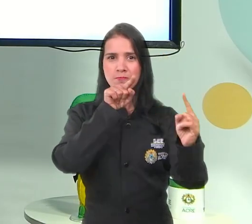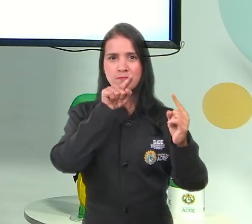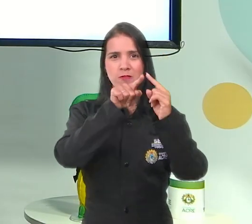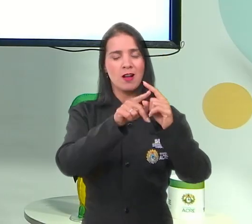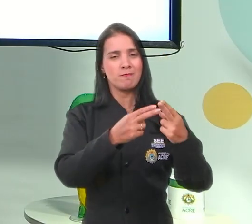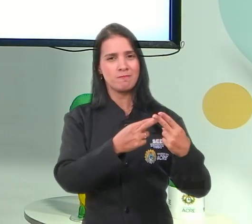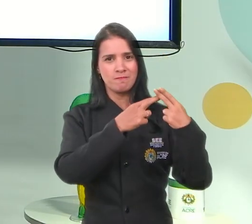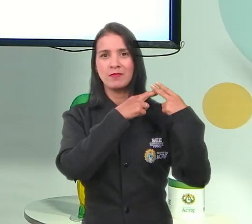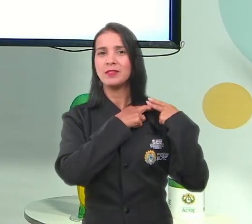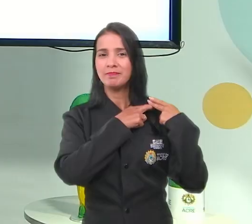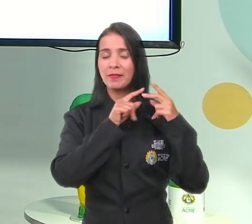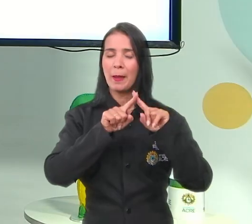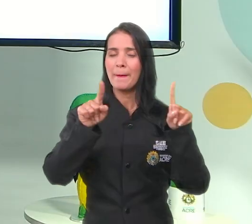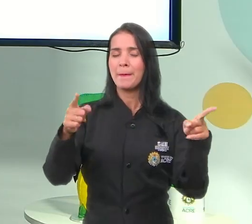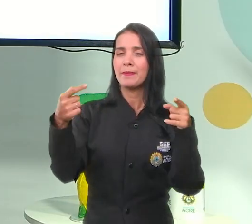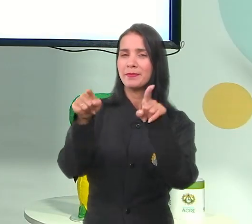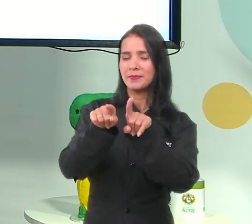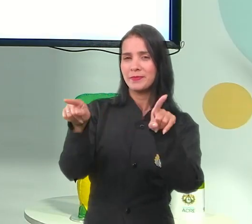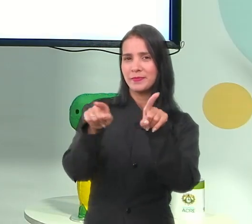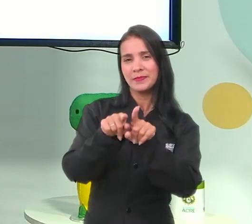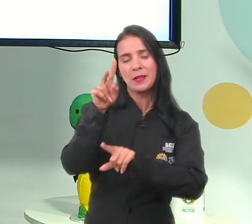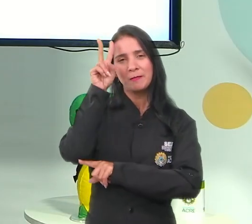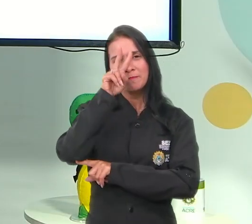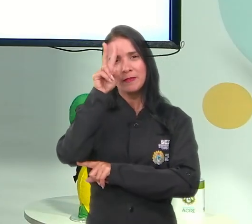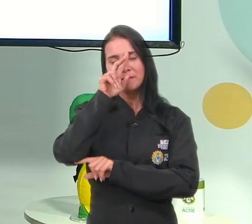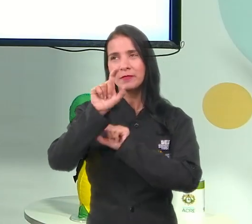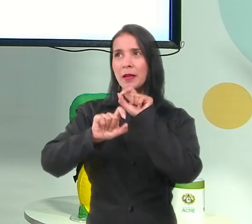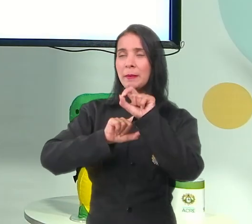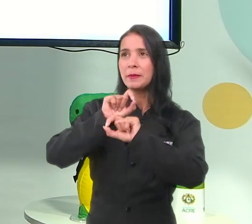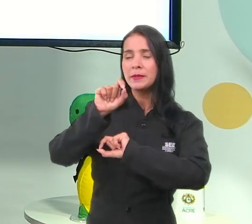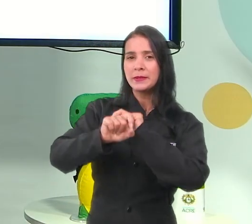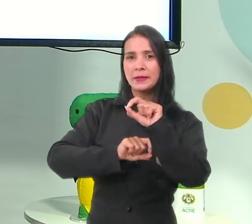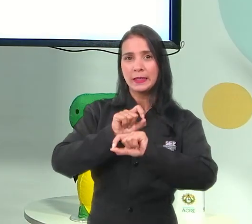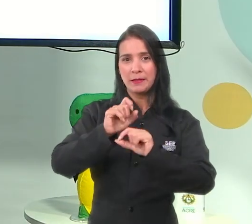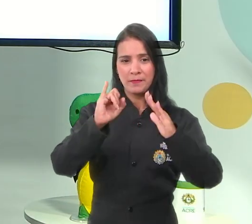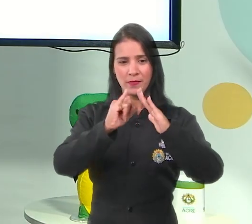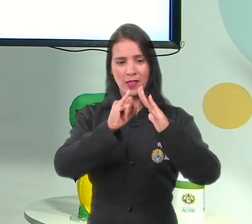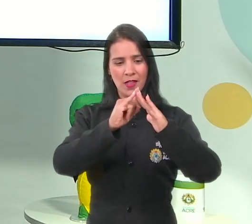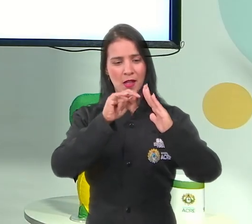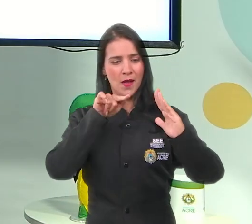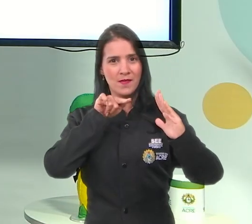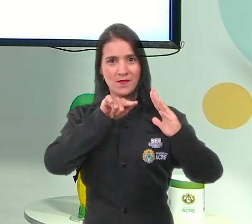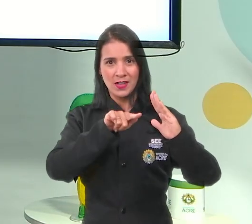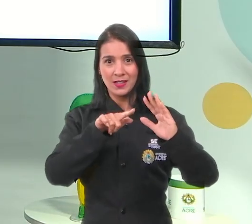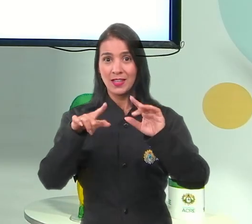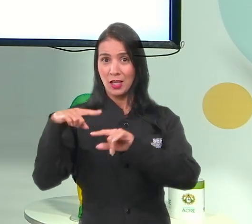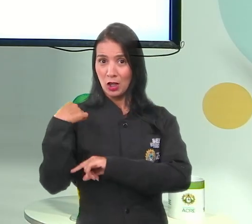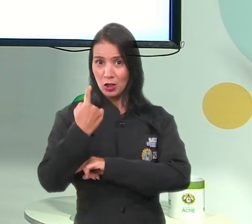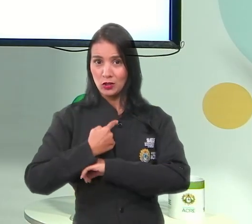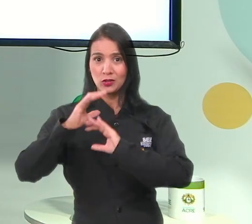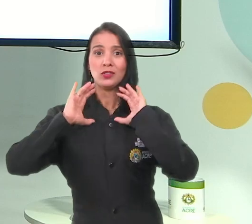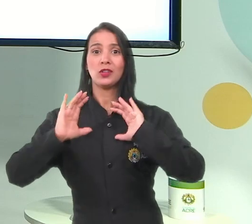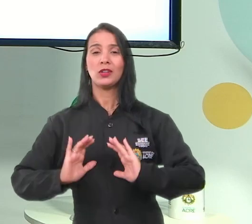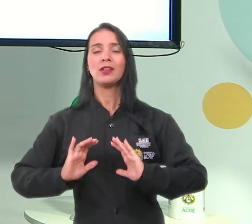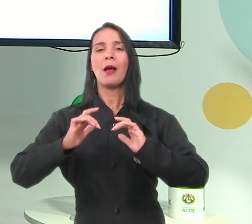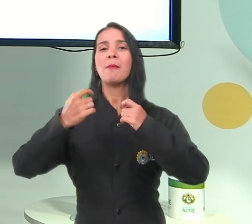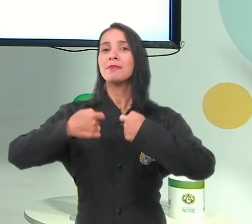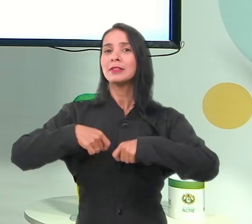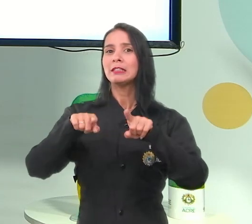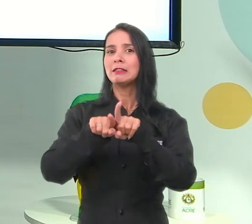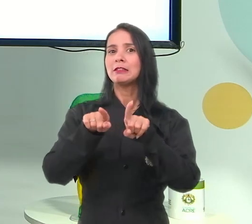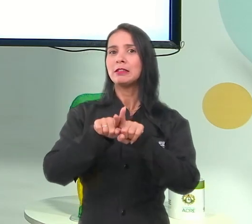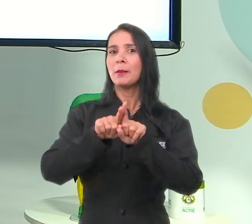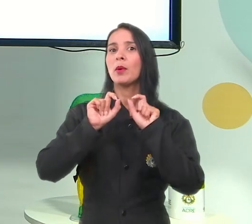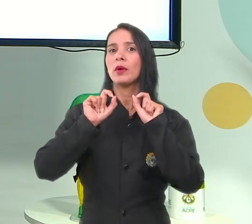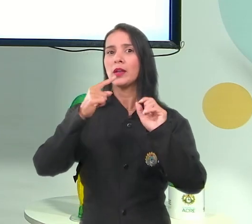consideração que, dentre essas instituições, e enquanto cidadão, existe essa prerrogativa de denúncia. Né?